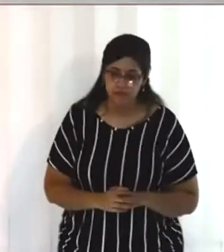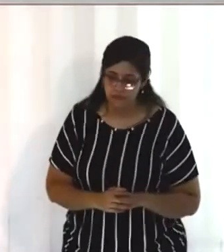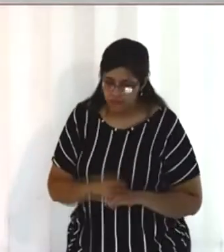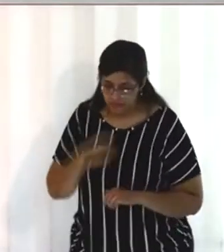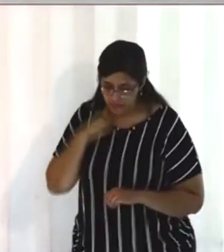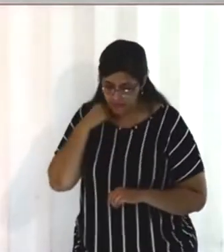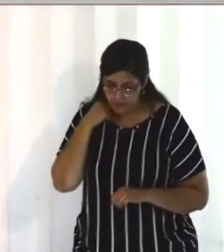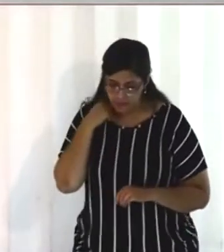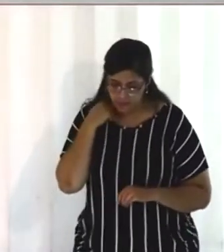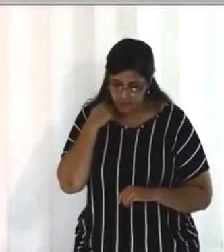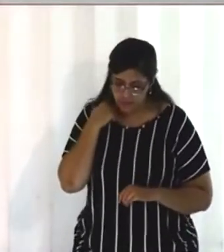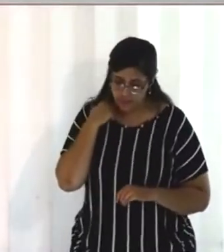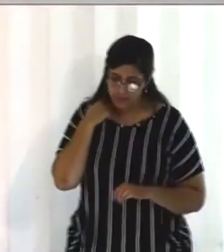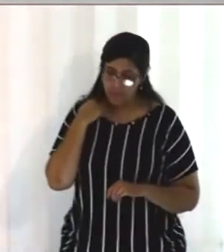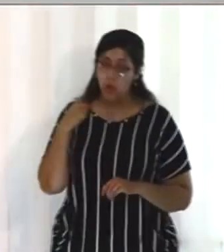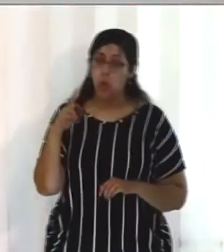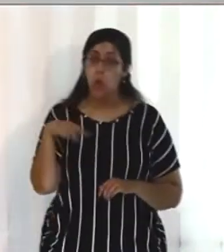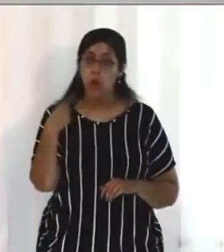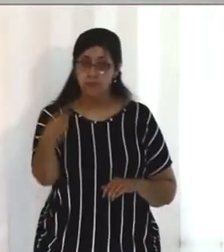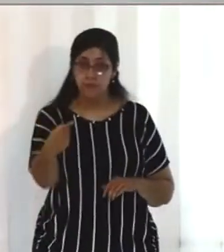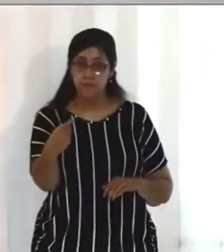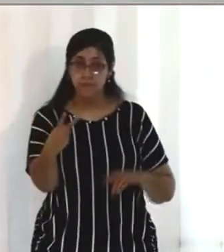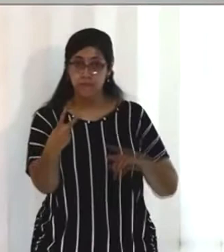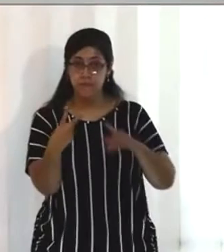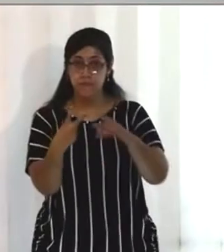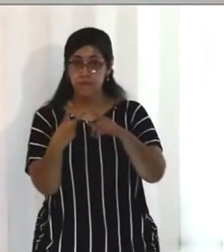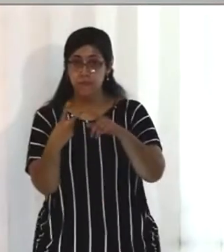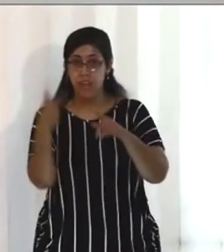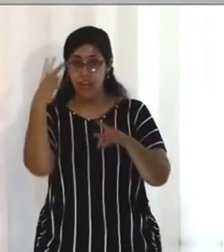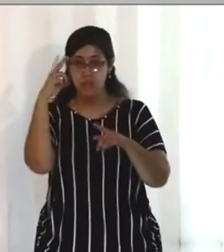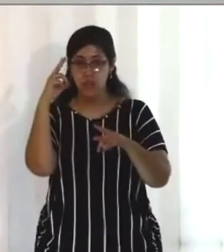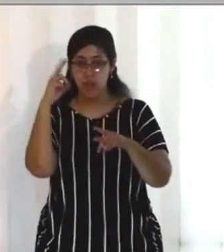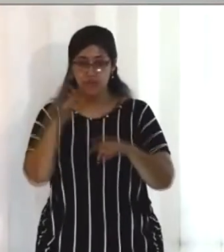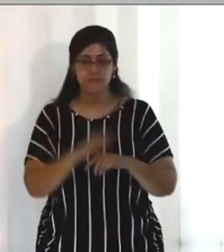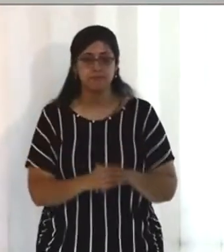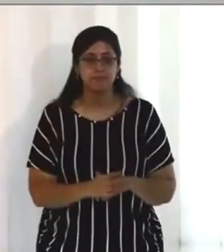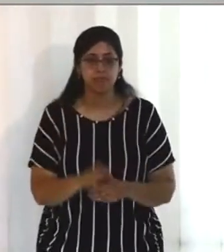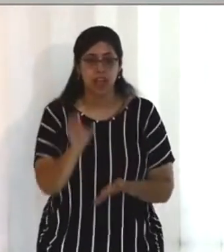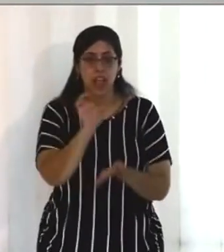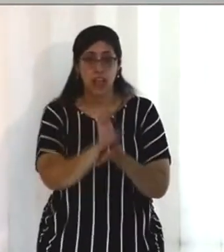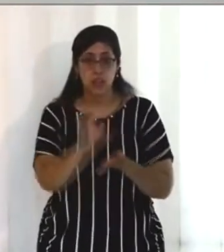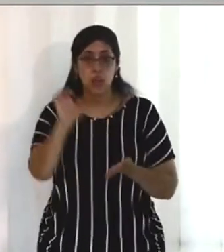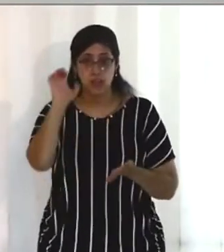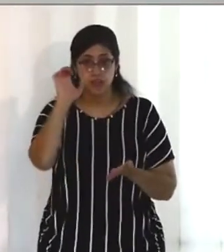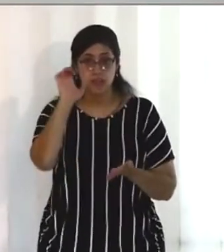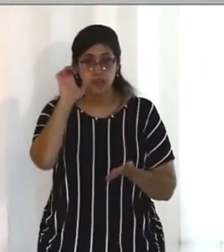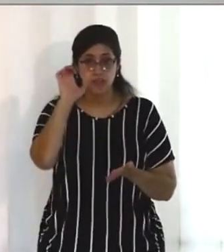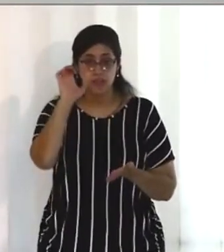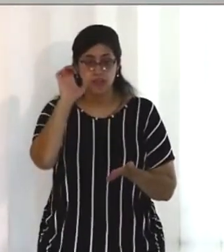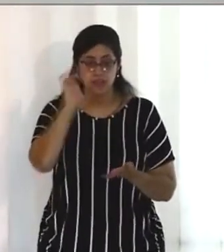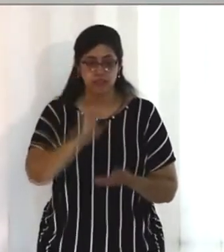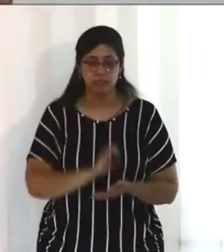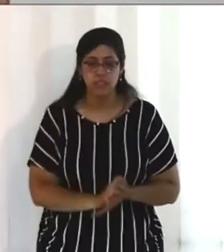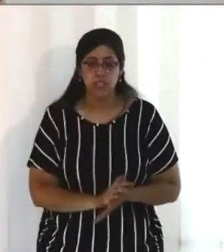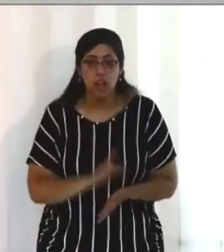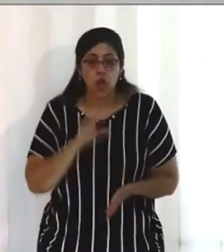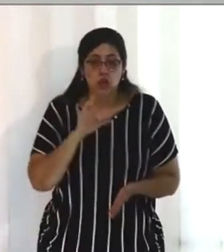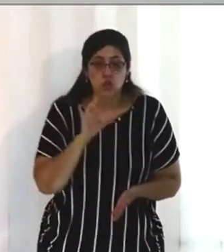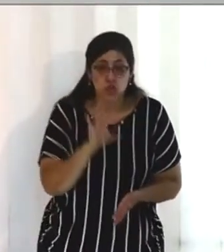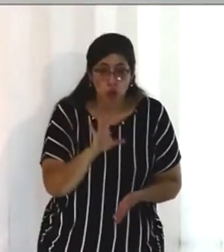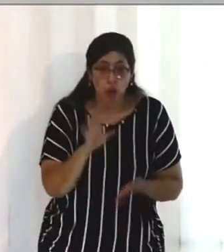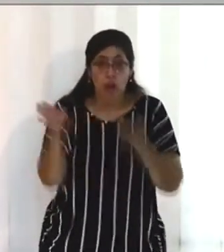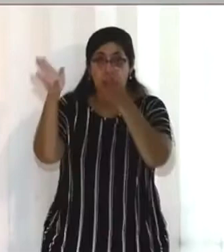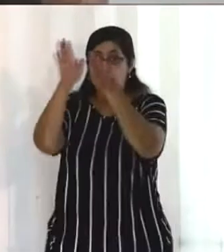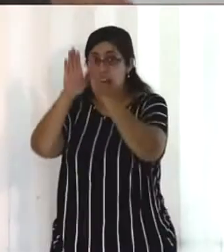assassinato. O outro pano de fundo com Enoque é a idolatria, porque Enoque andou só com Deus,